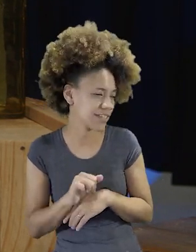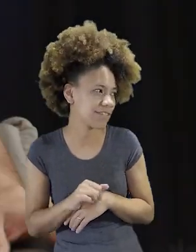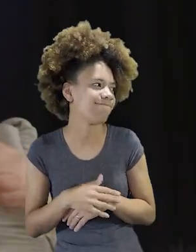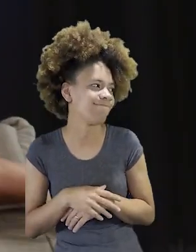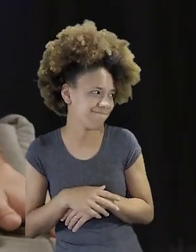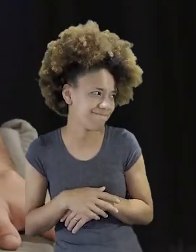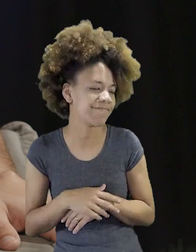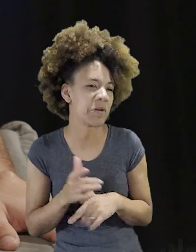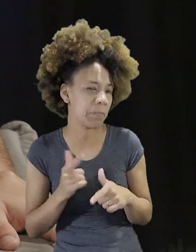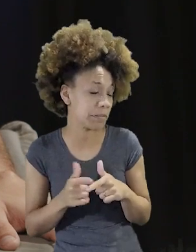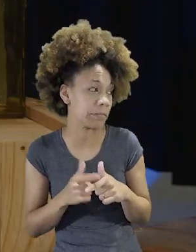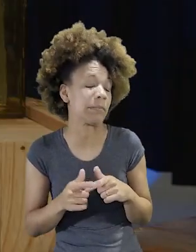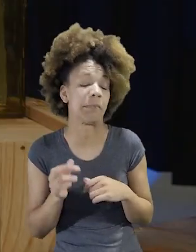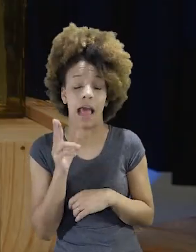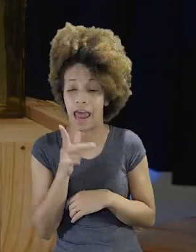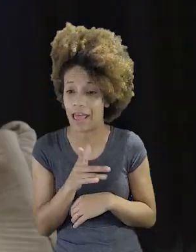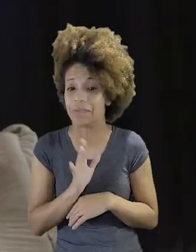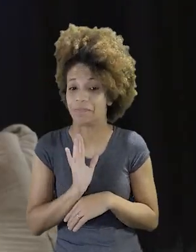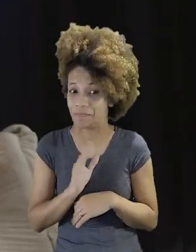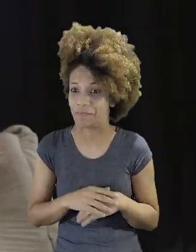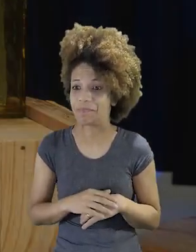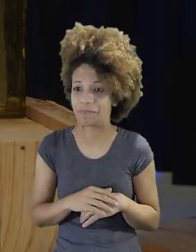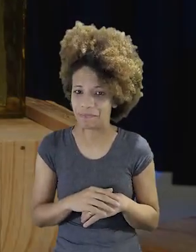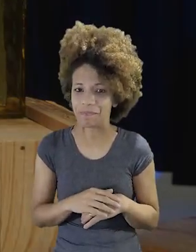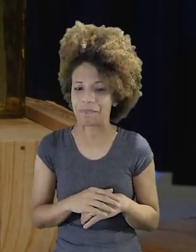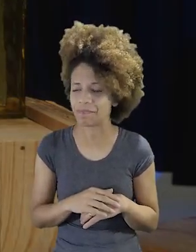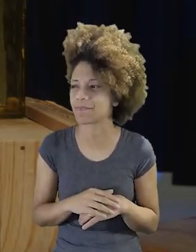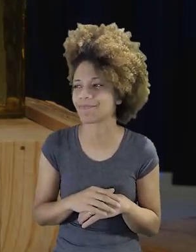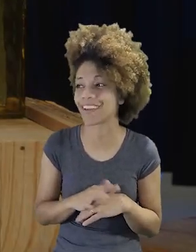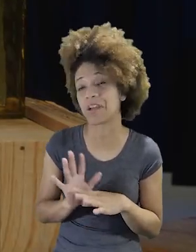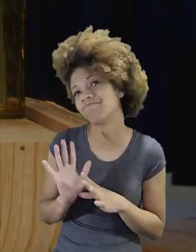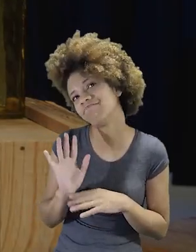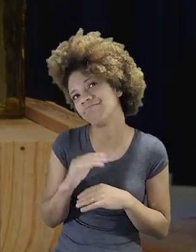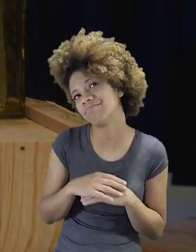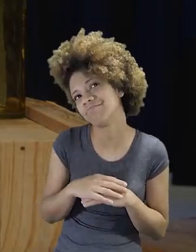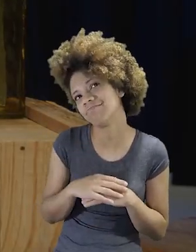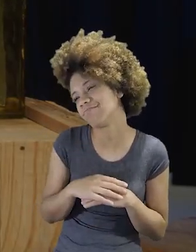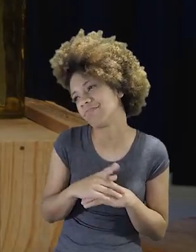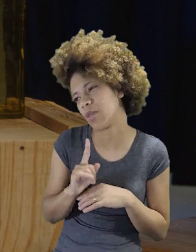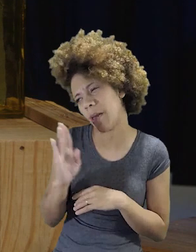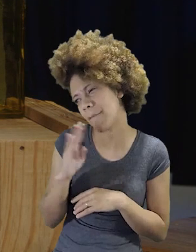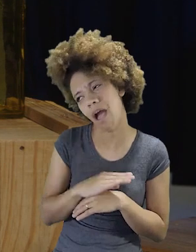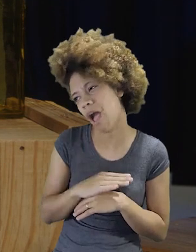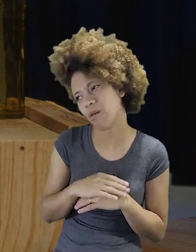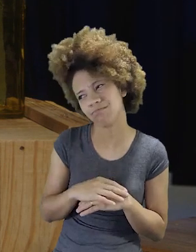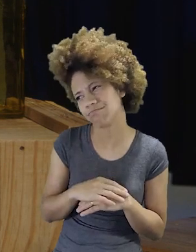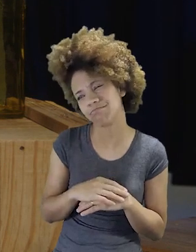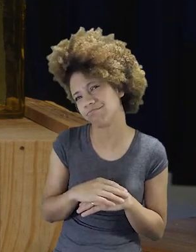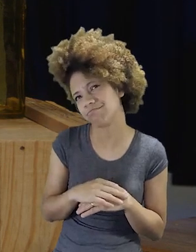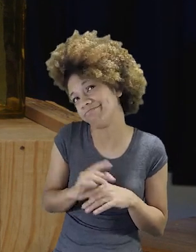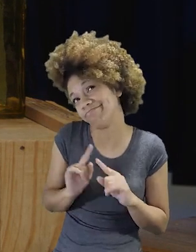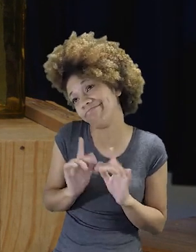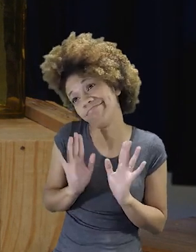né cara teve essa história não é um cara mal né